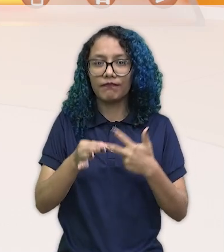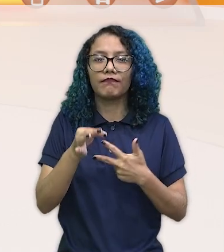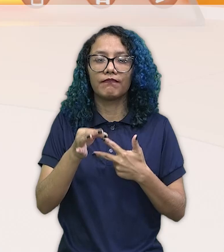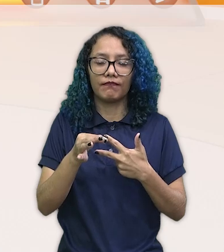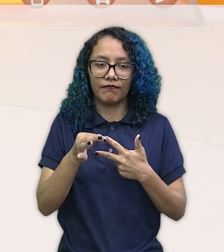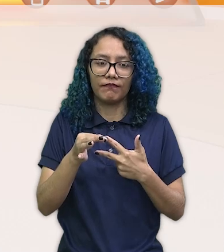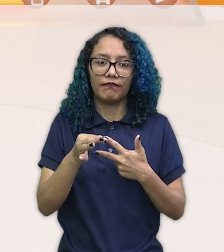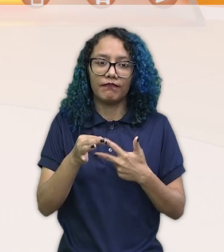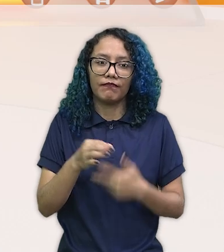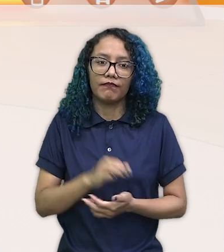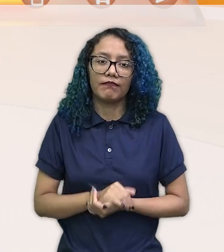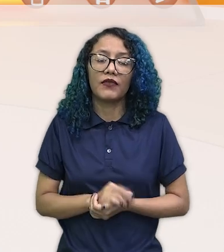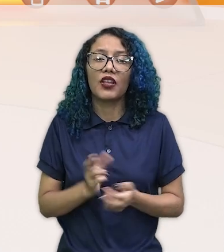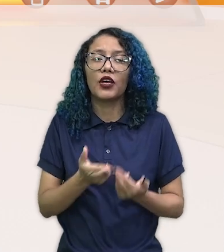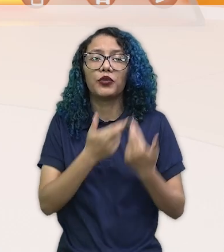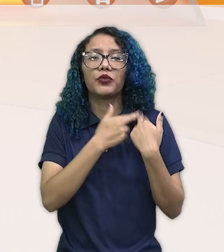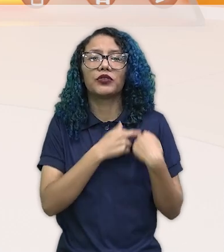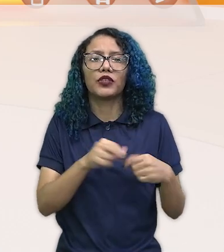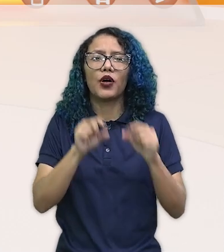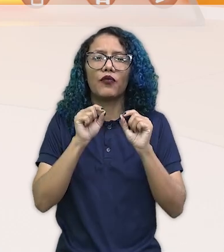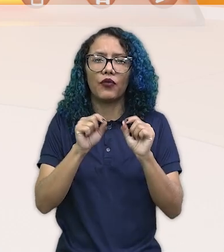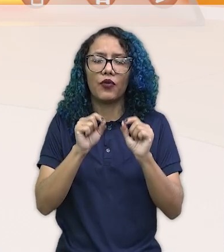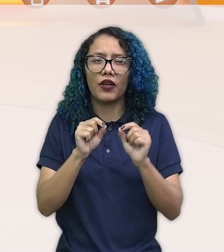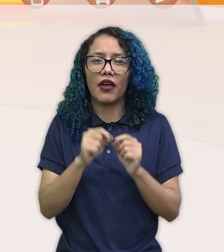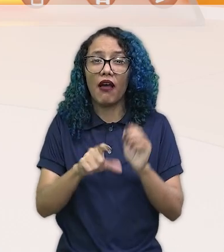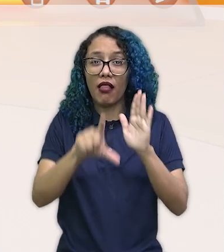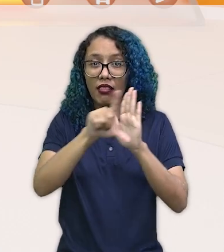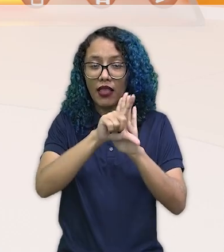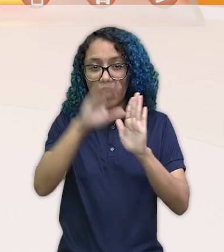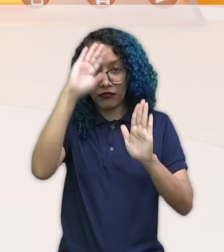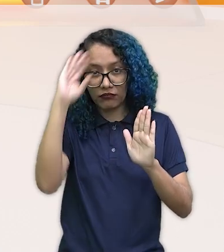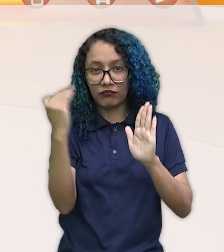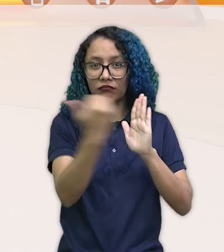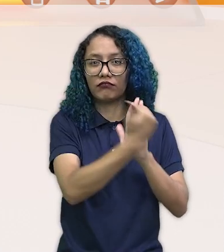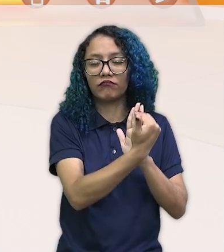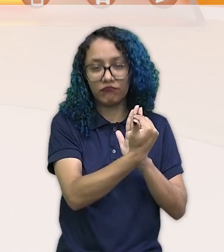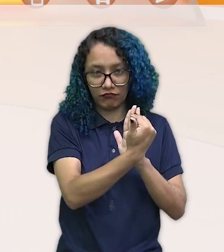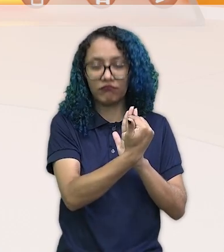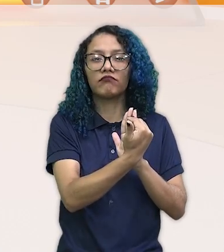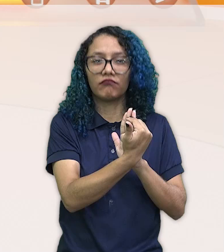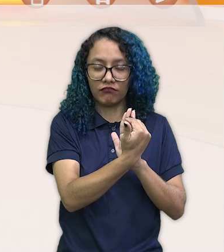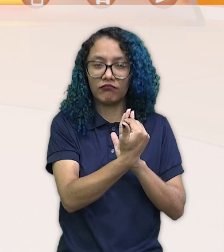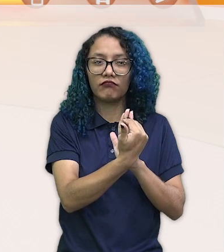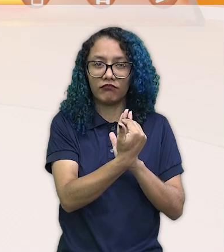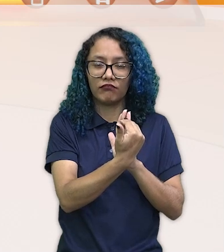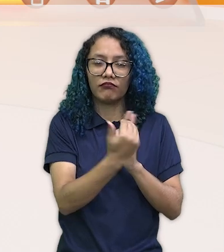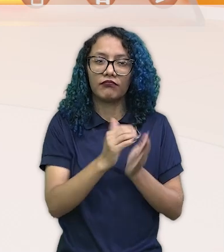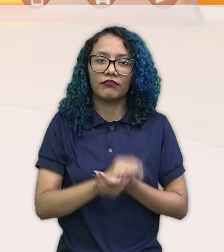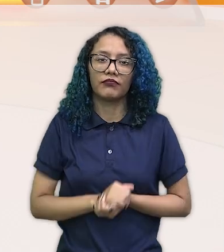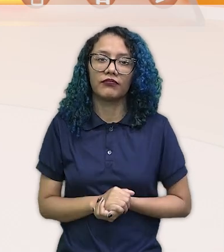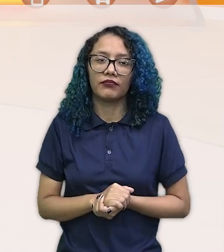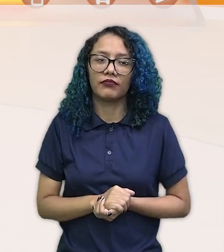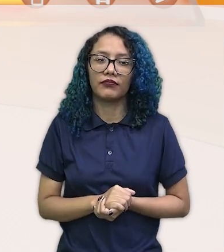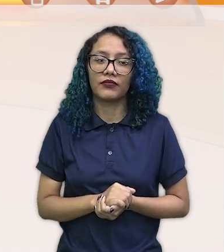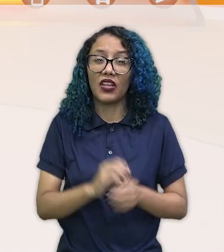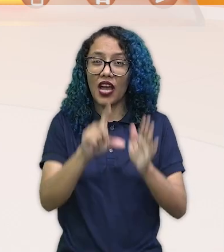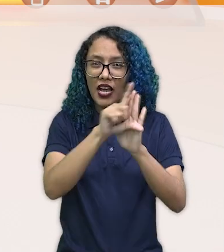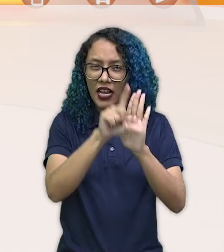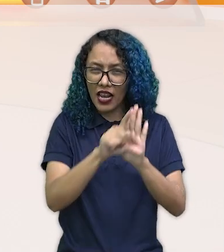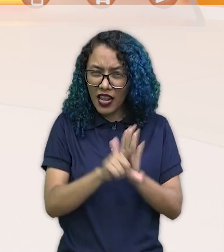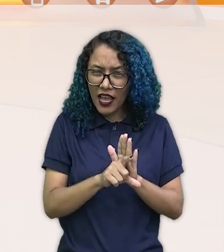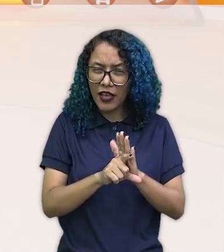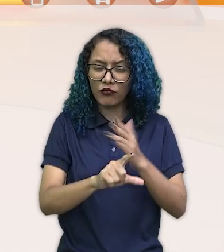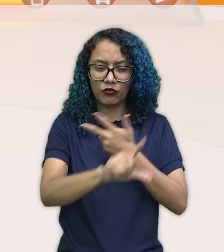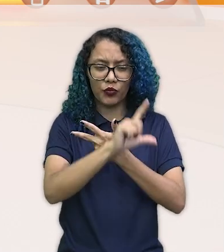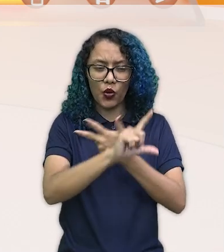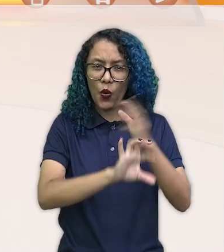judiciário. É aquele responsável por aplicar as leis que foram elaboradas lá pelo